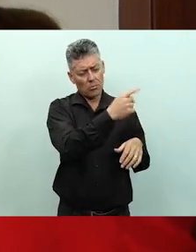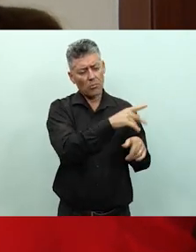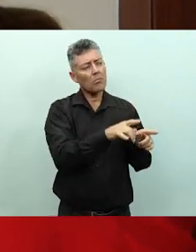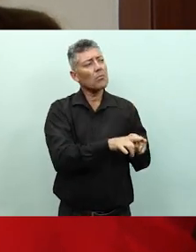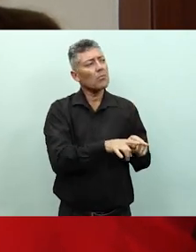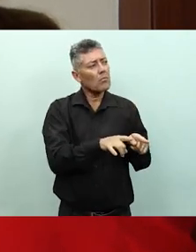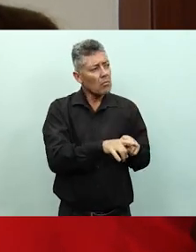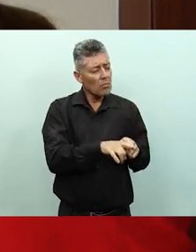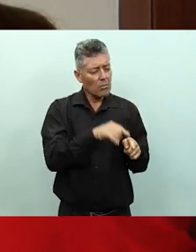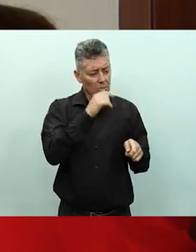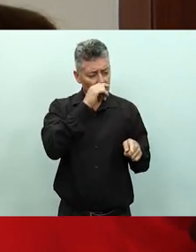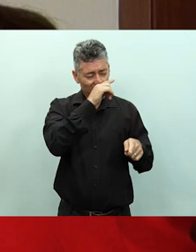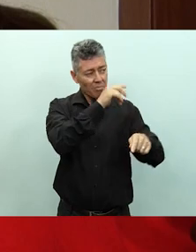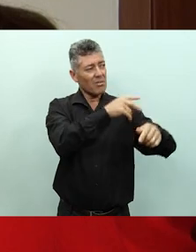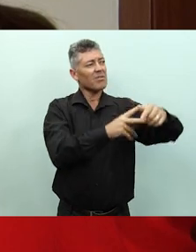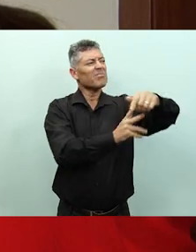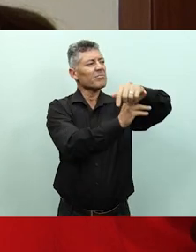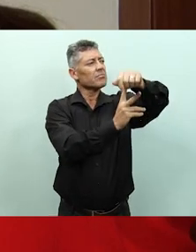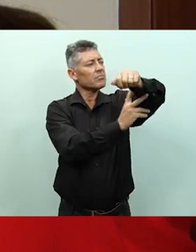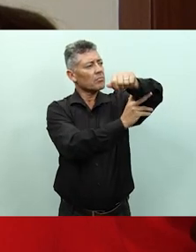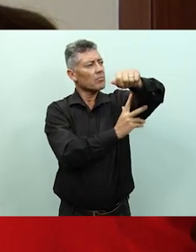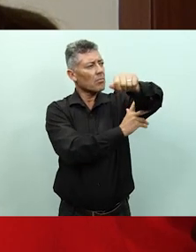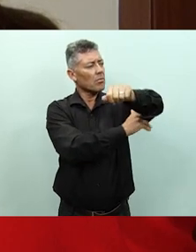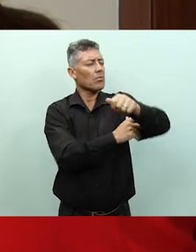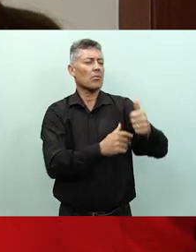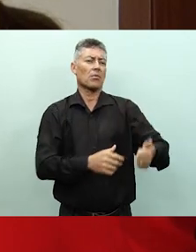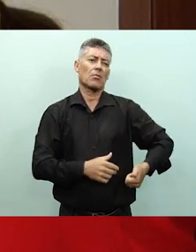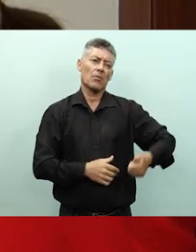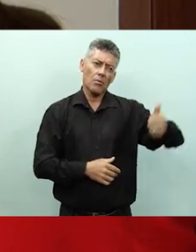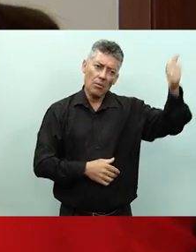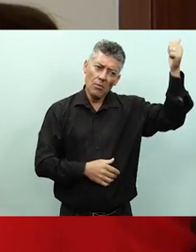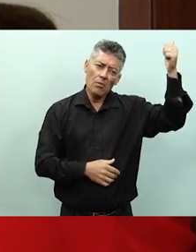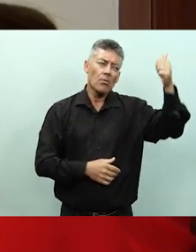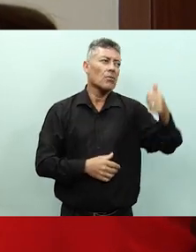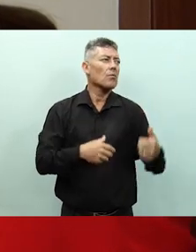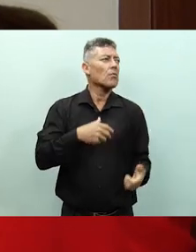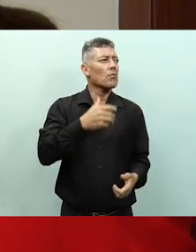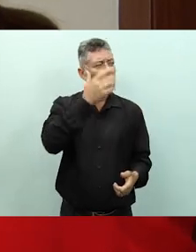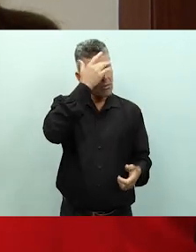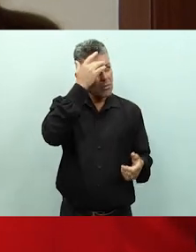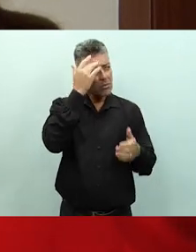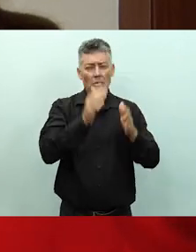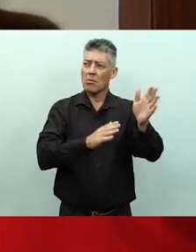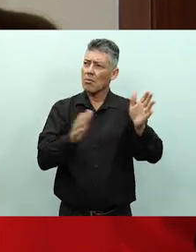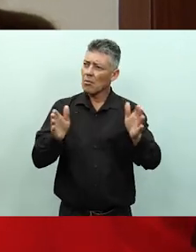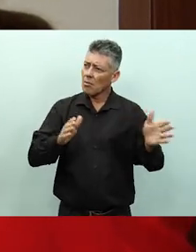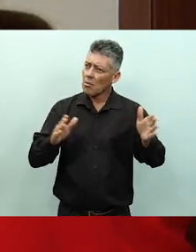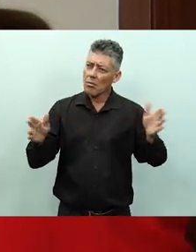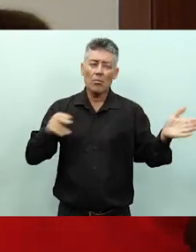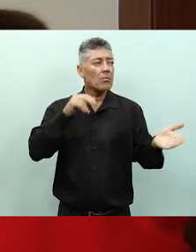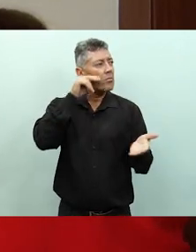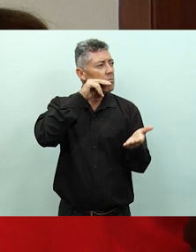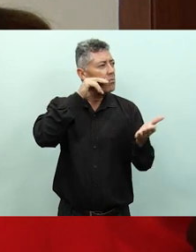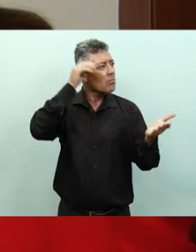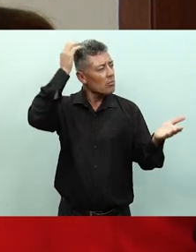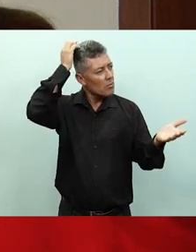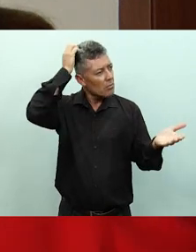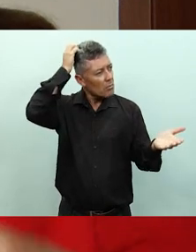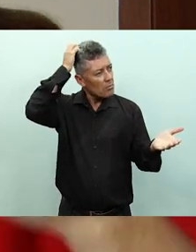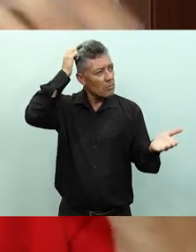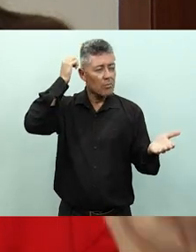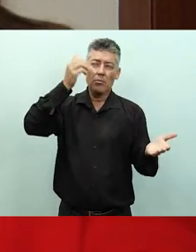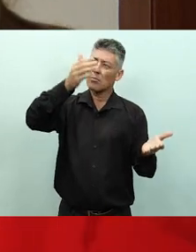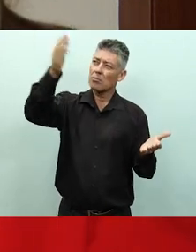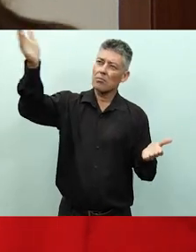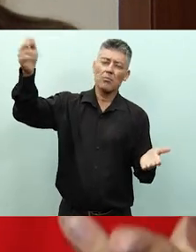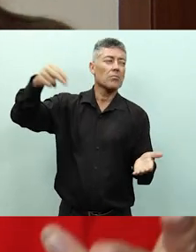né? Mas também uma ponte que melhorou muito a condição de mobilidade urbana